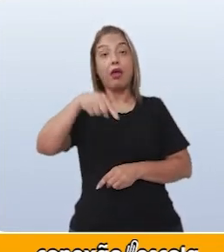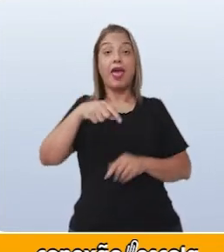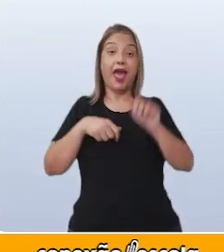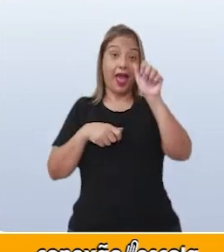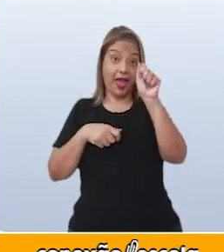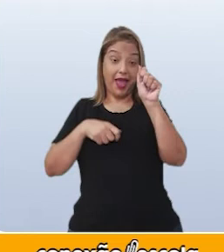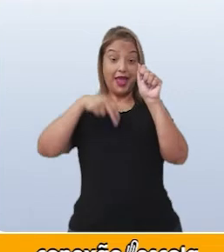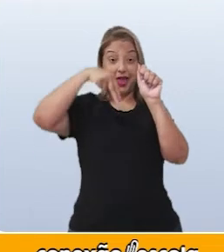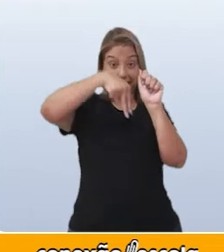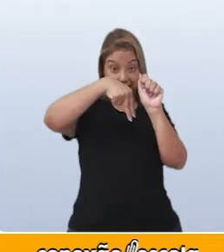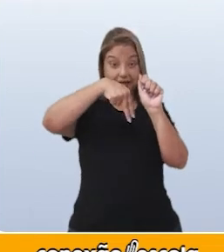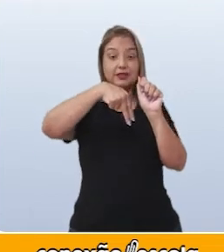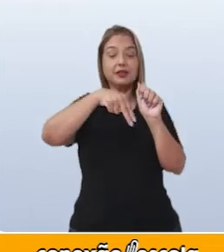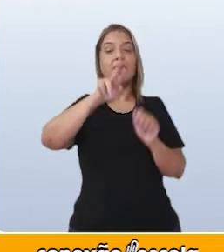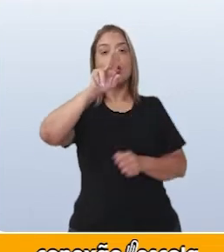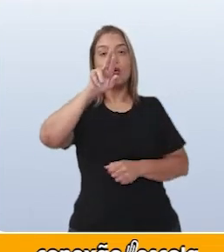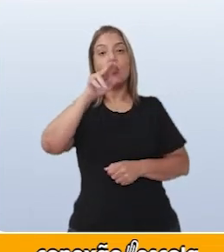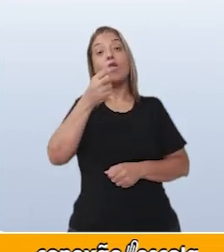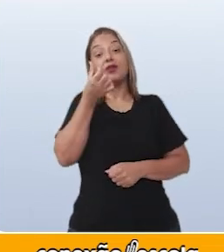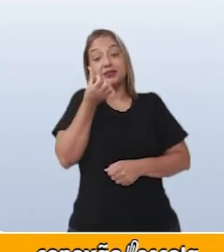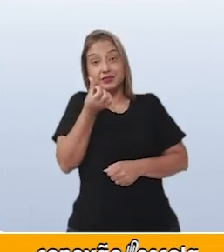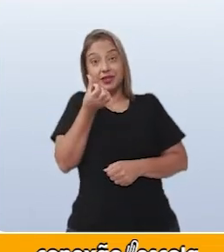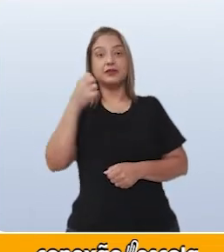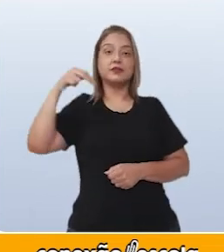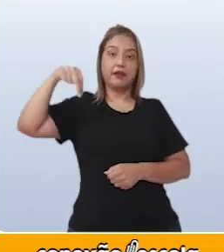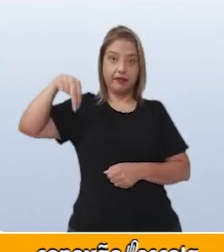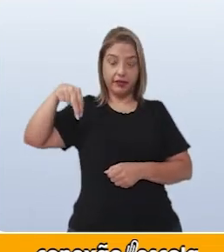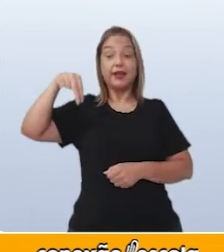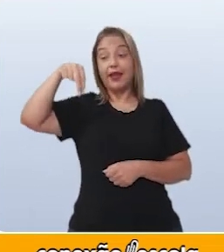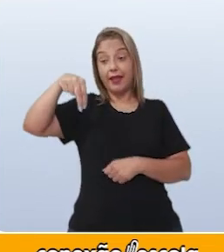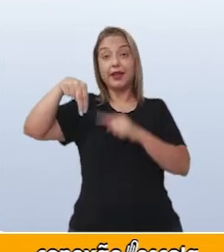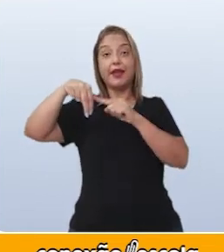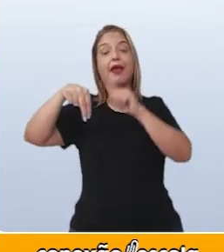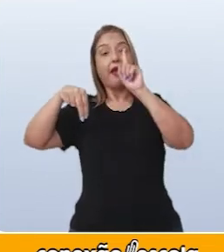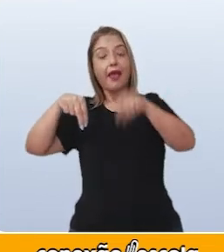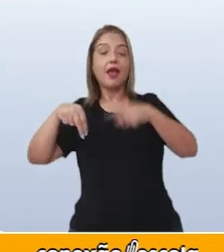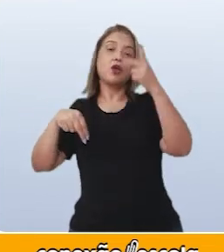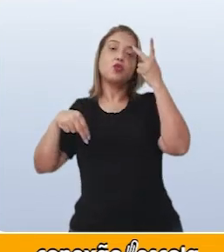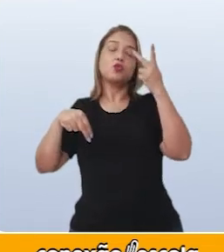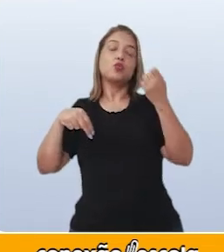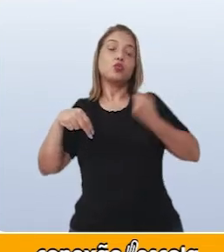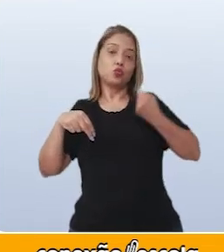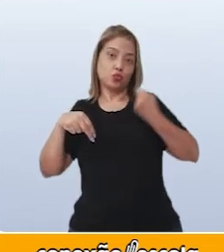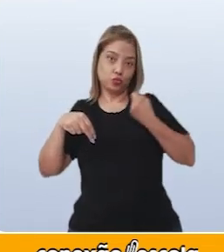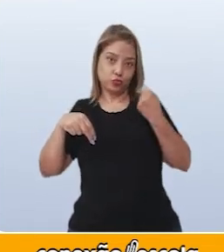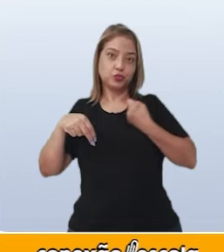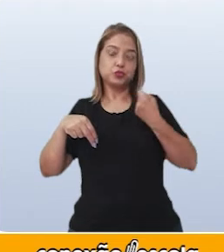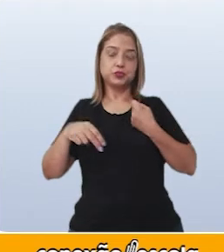a 6n, onde o n representa os números naturais.